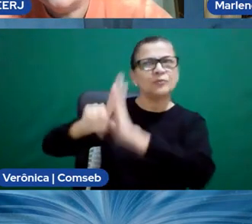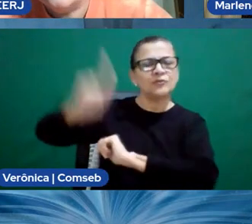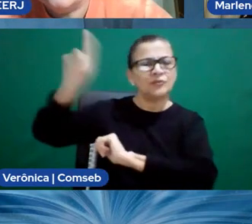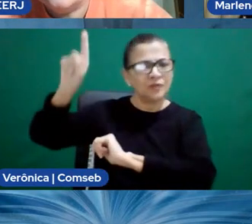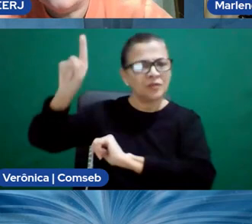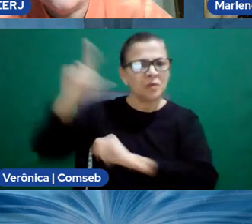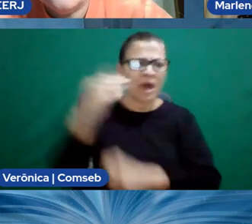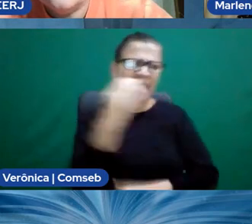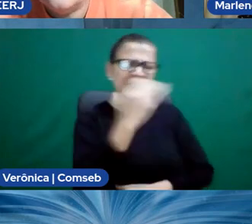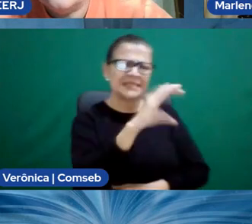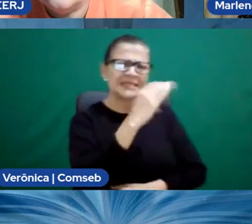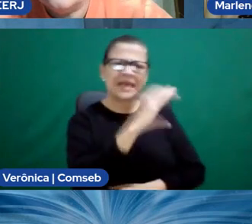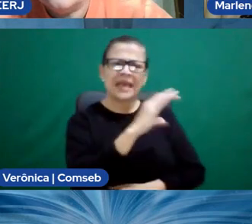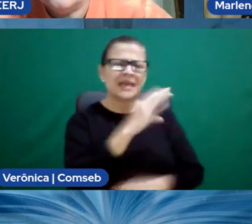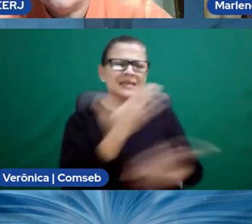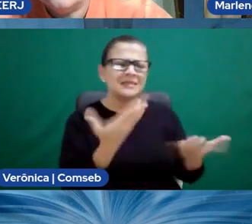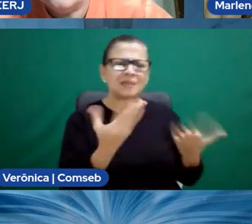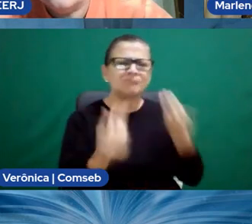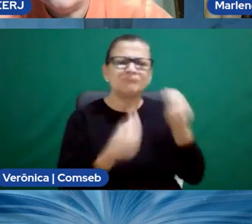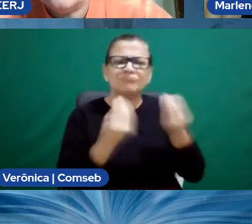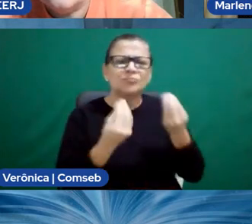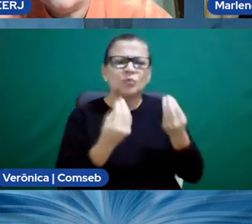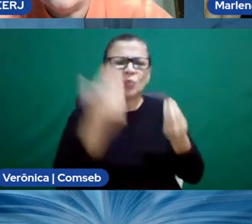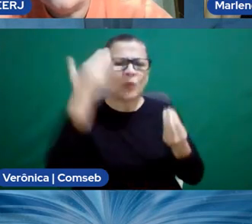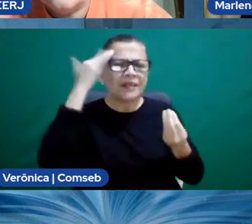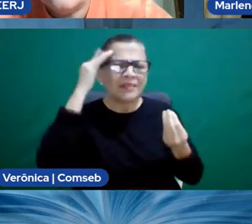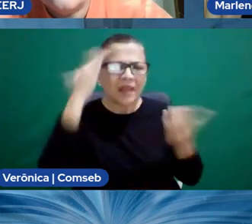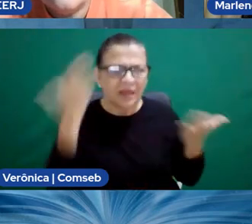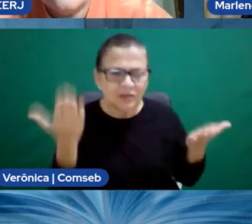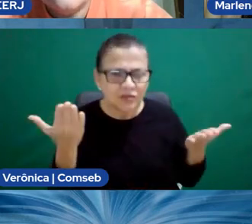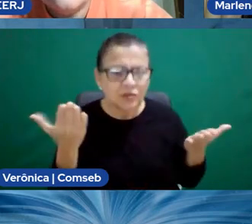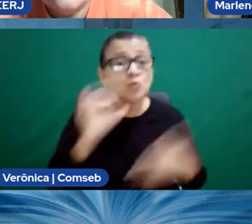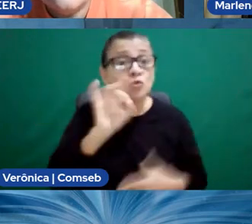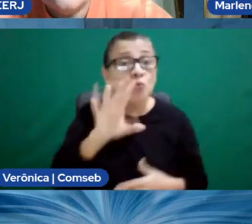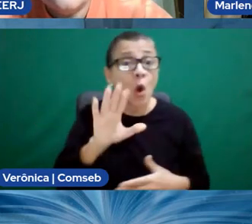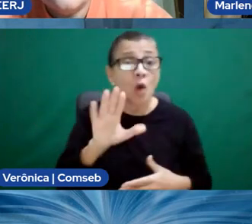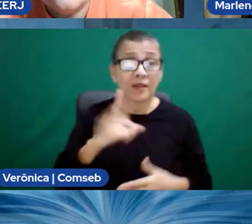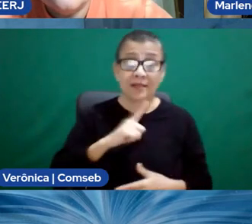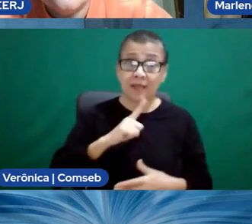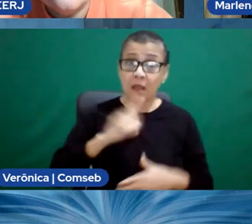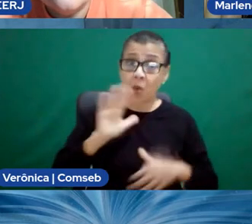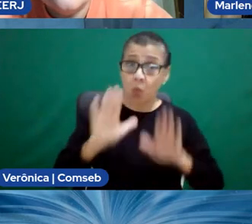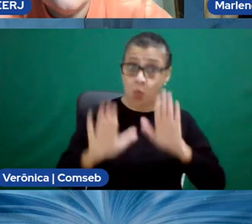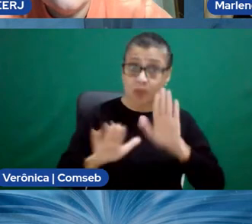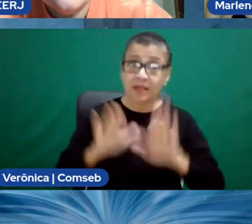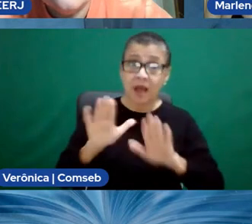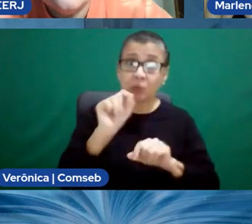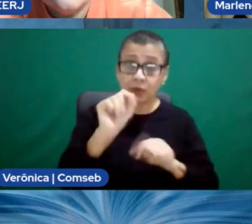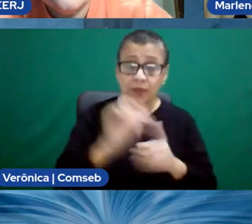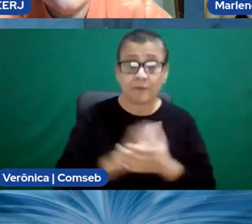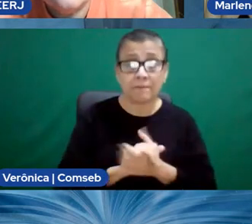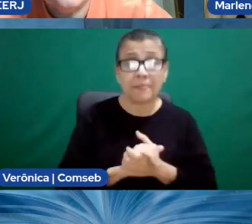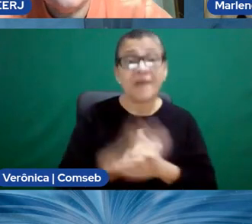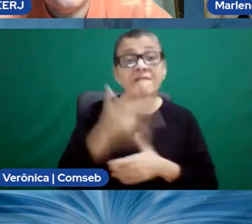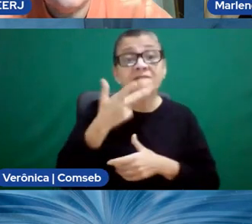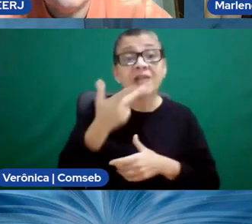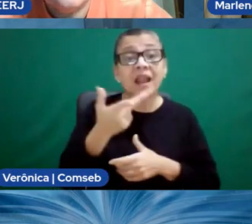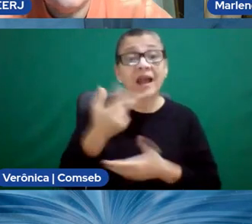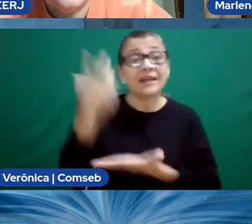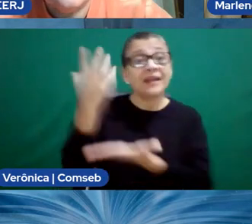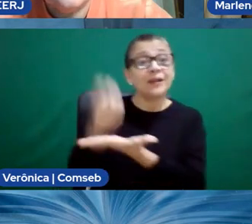Pois o espiritual tem grande parcela. A gente, assim, só um cuidado, acho que a gente precisa ter, para não dizer também que a doutrina espírita,